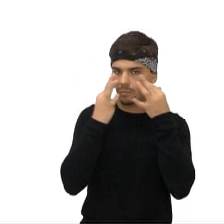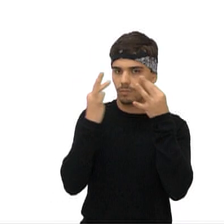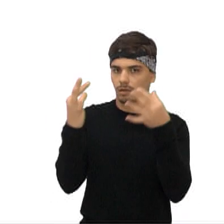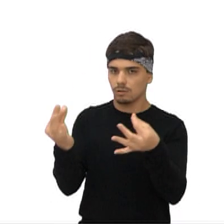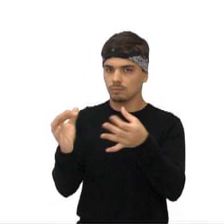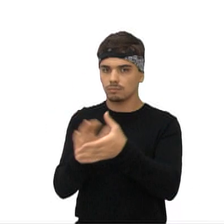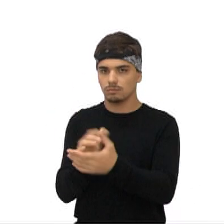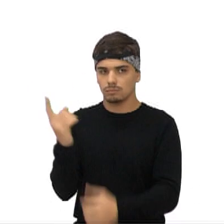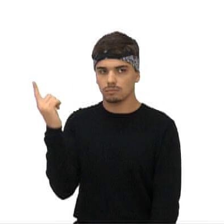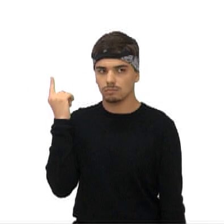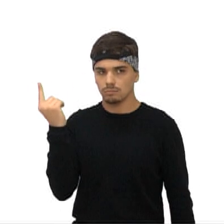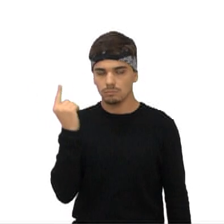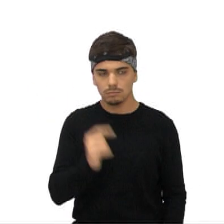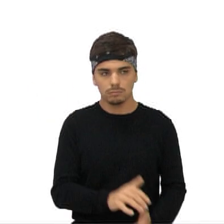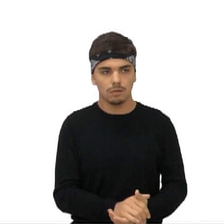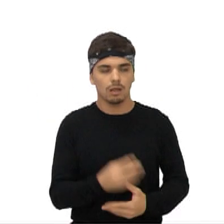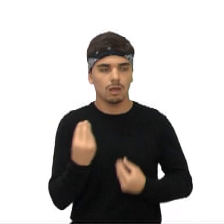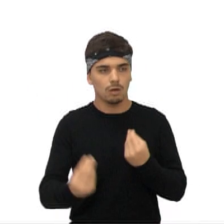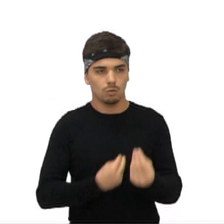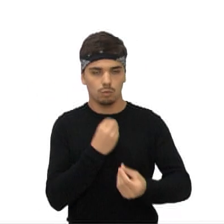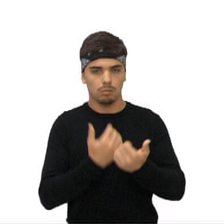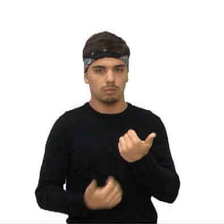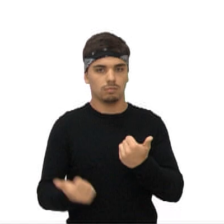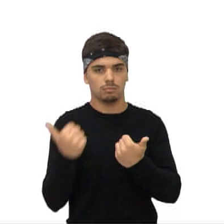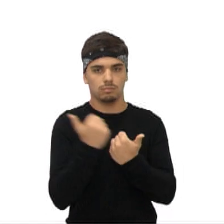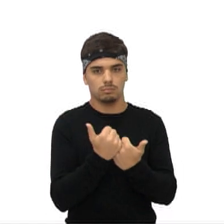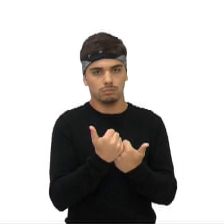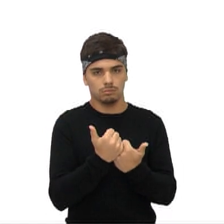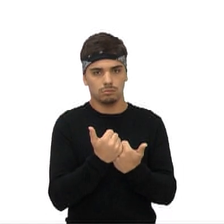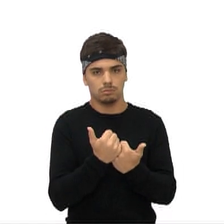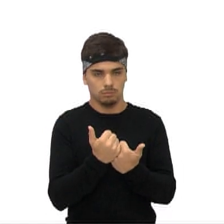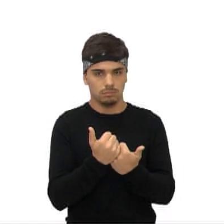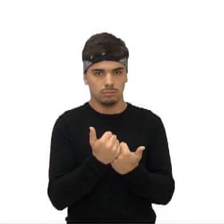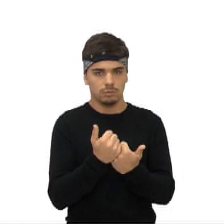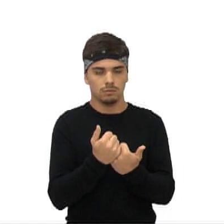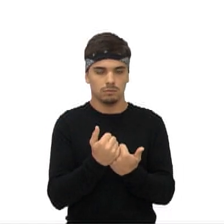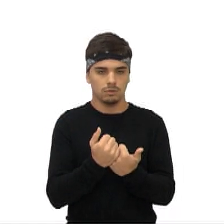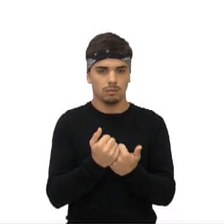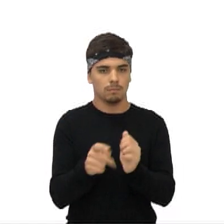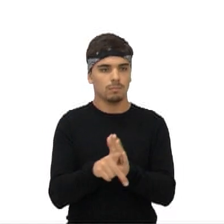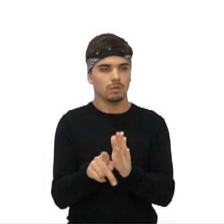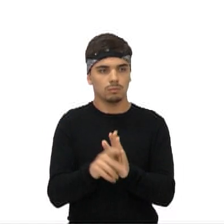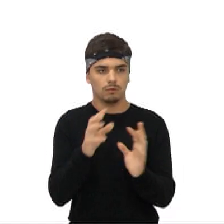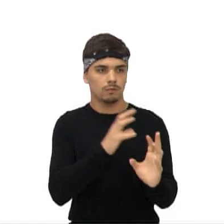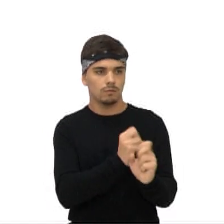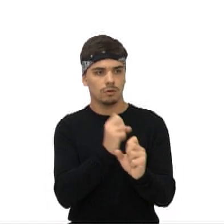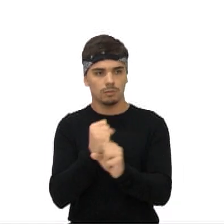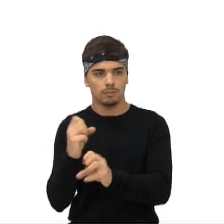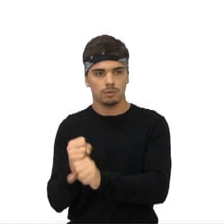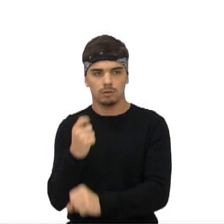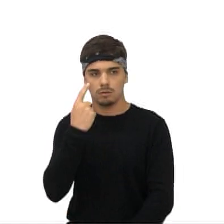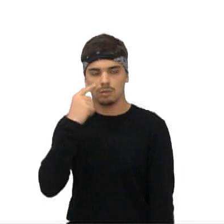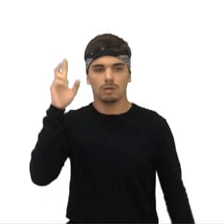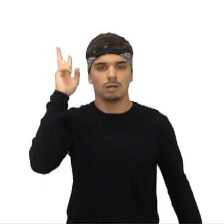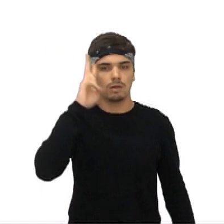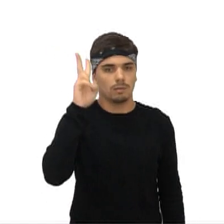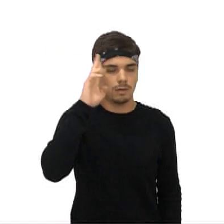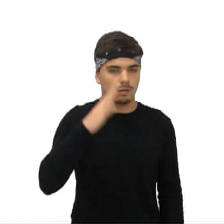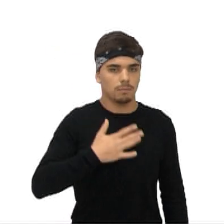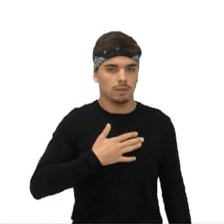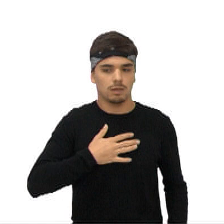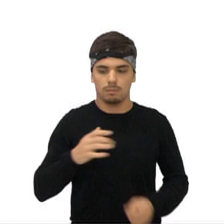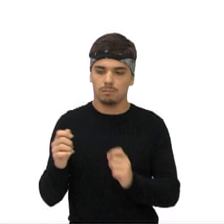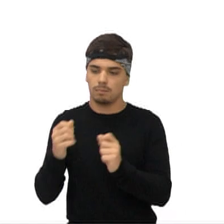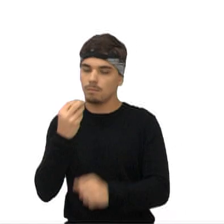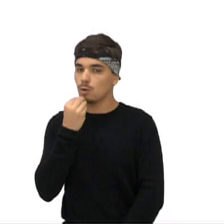ó. Como que eu vou substituir, né, na fórmula? Lembrando que a minha probabilidade é